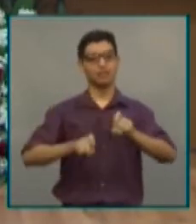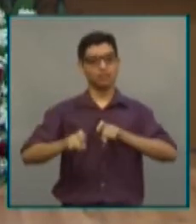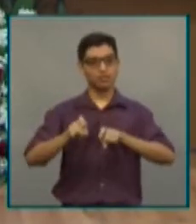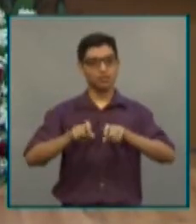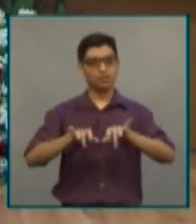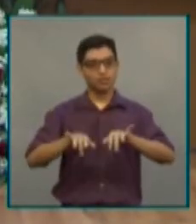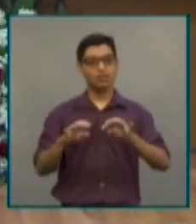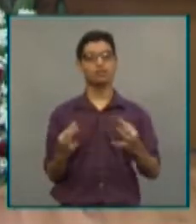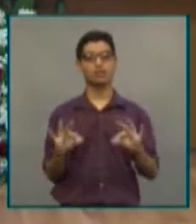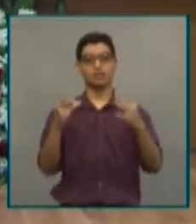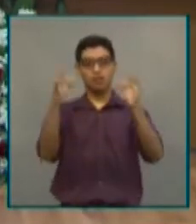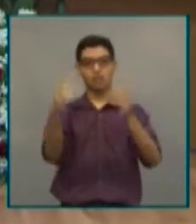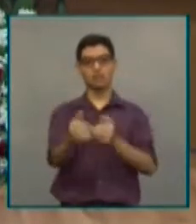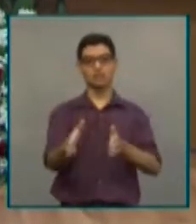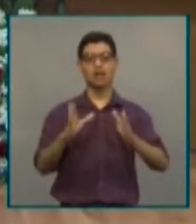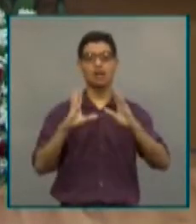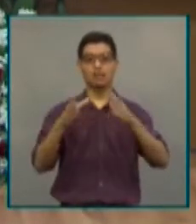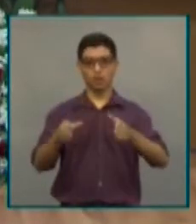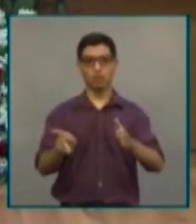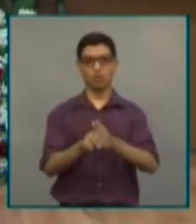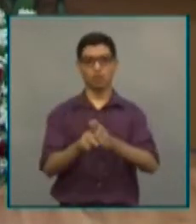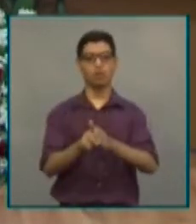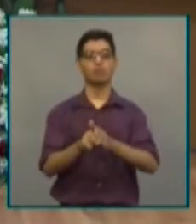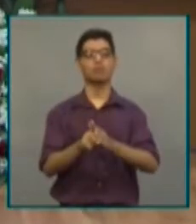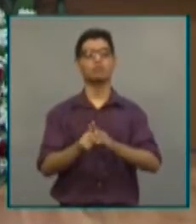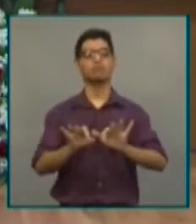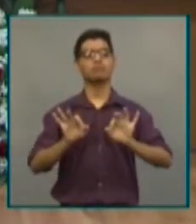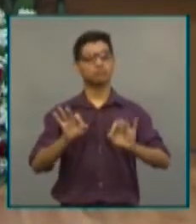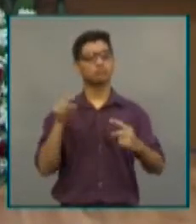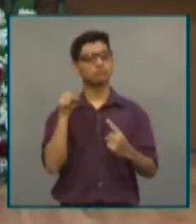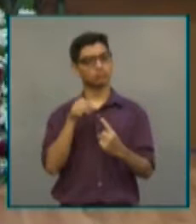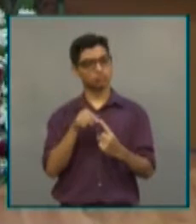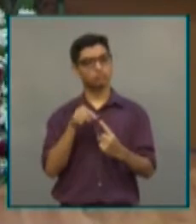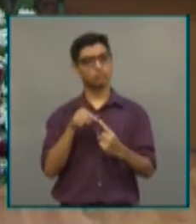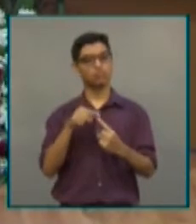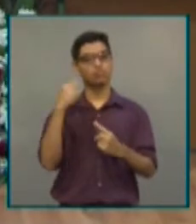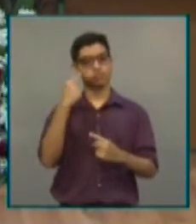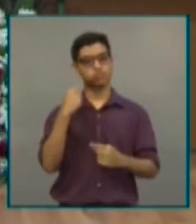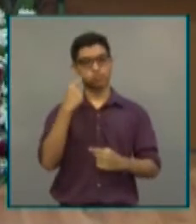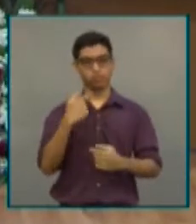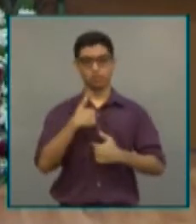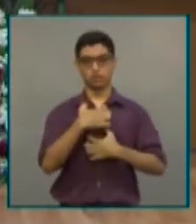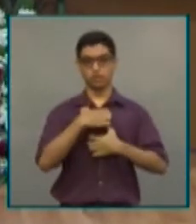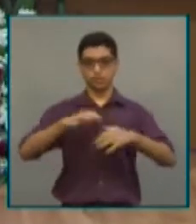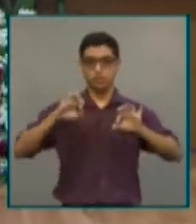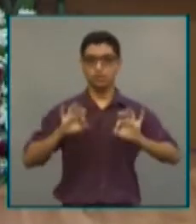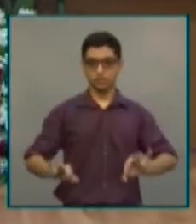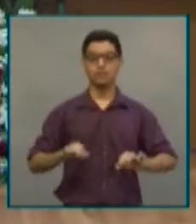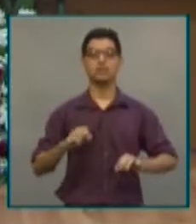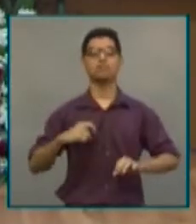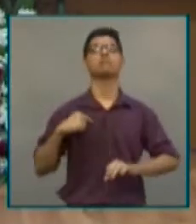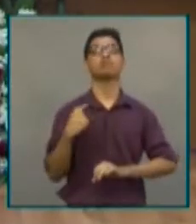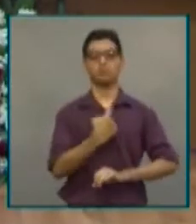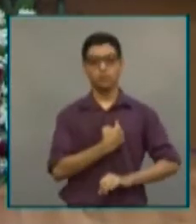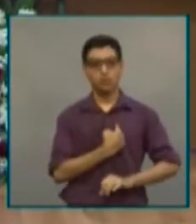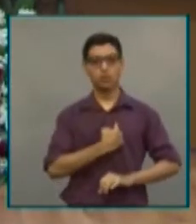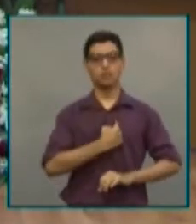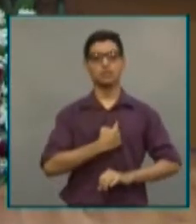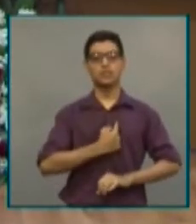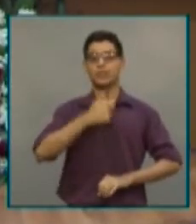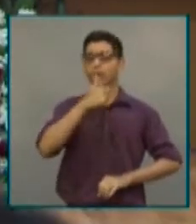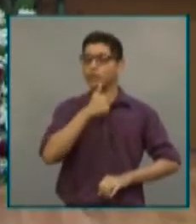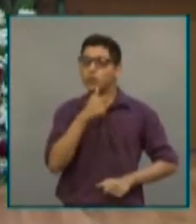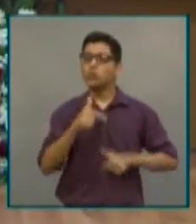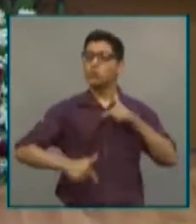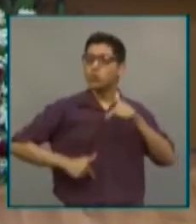com a importância da advocacia. Tenho certeza que esse trabalho, esse sacrifício, ele irá se